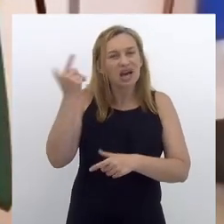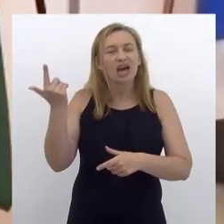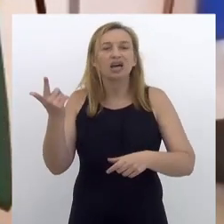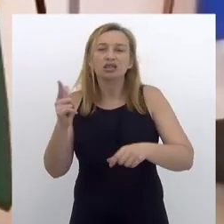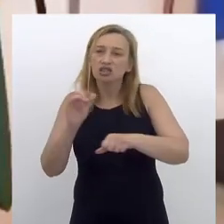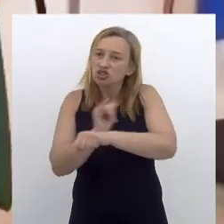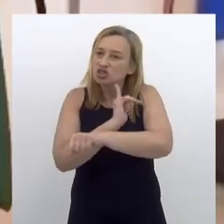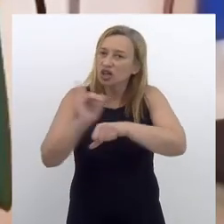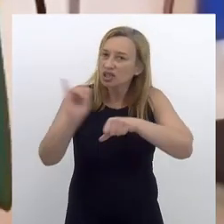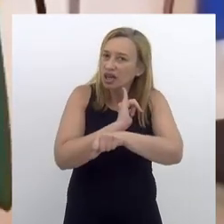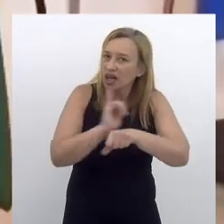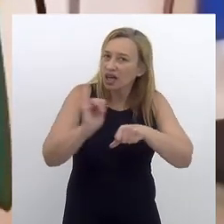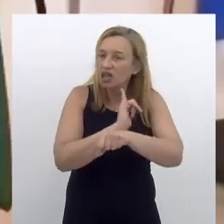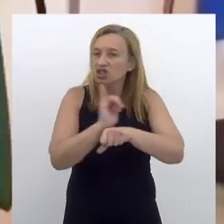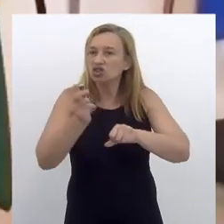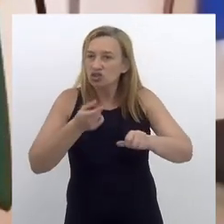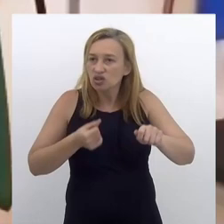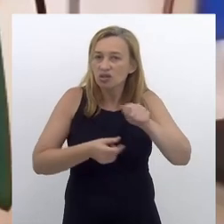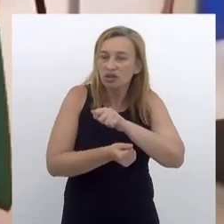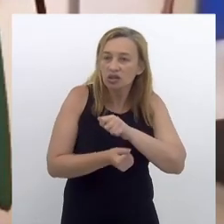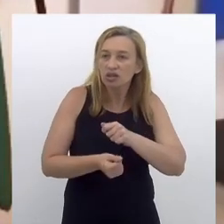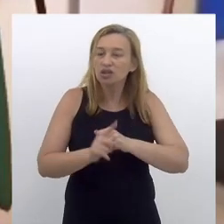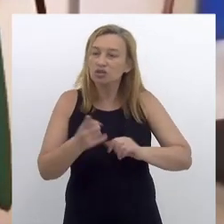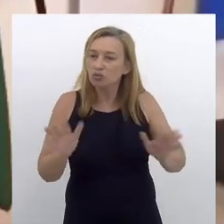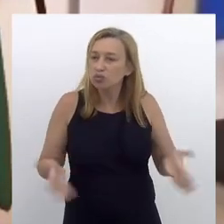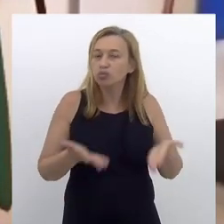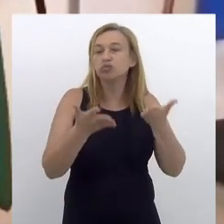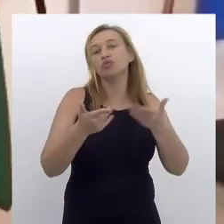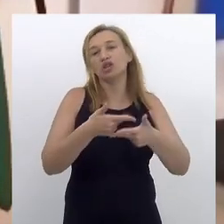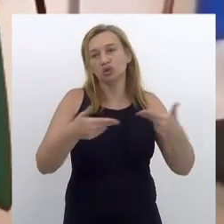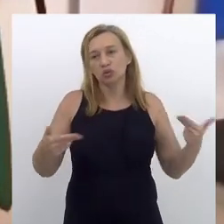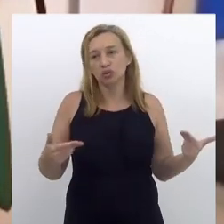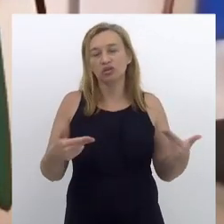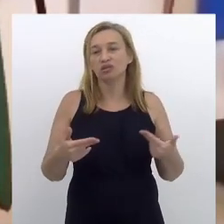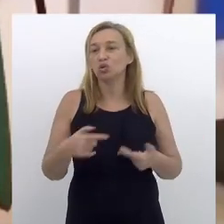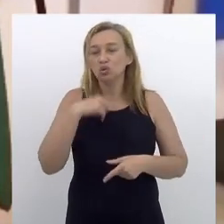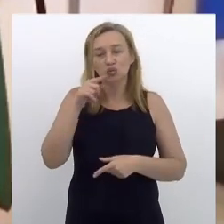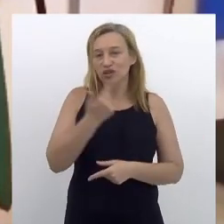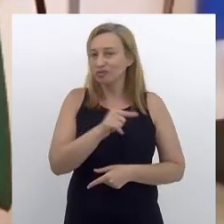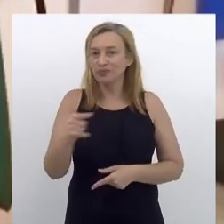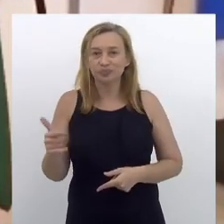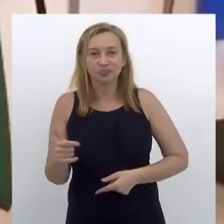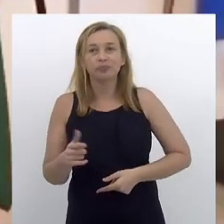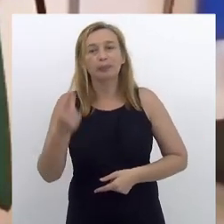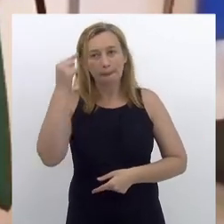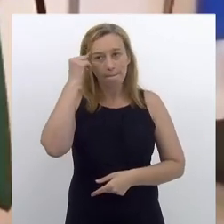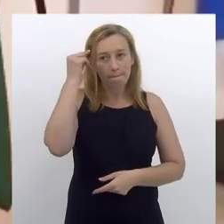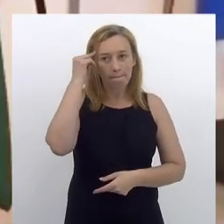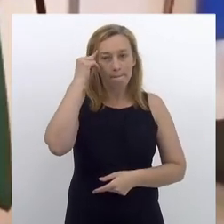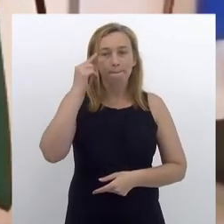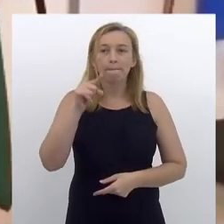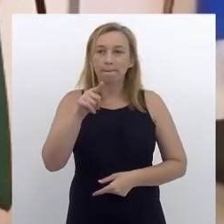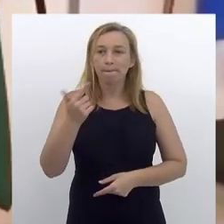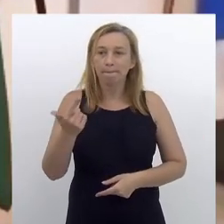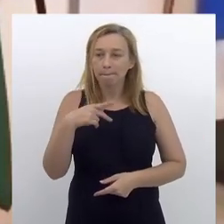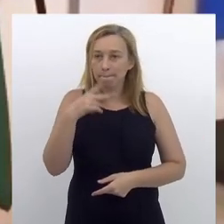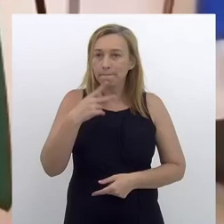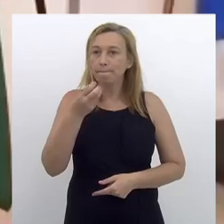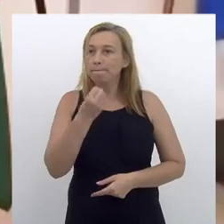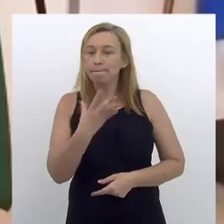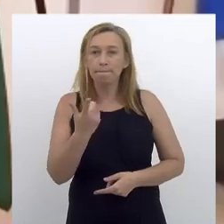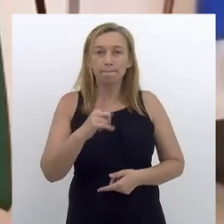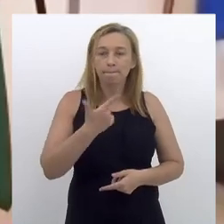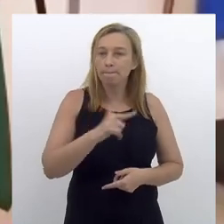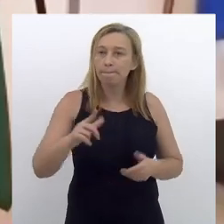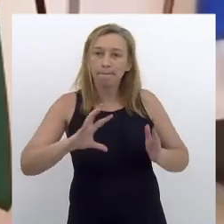como estratégia, com benefícios, e que a gente alavanca muita coisa. Eu não tenho a mínima dúvida que esse pensamento, você colocou